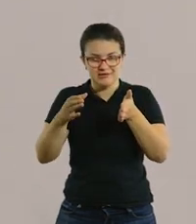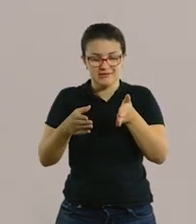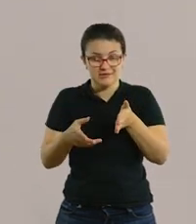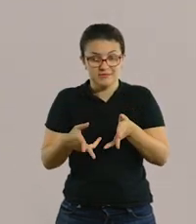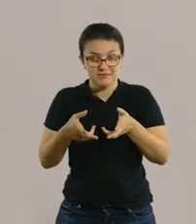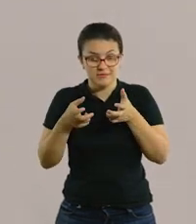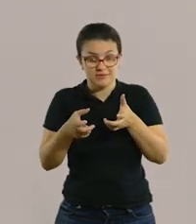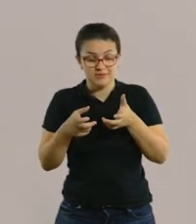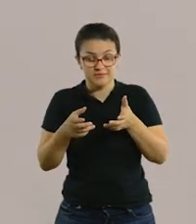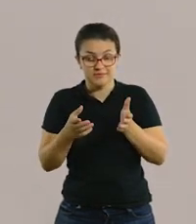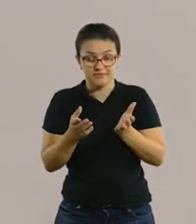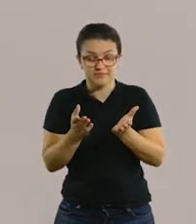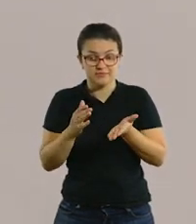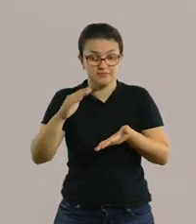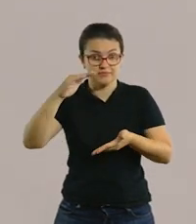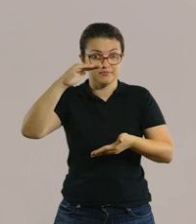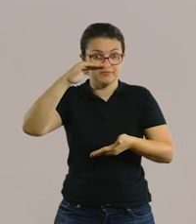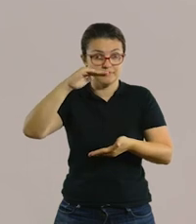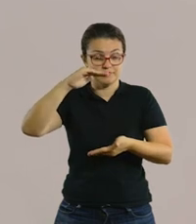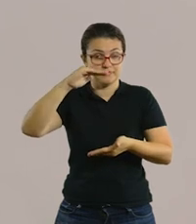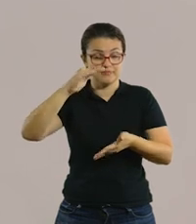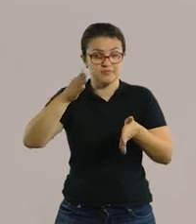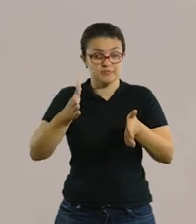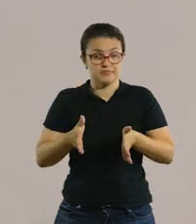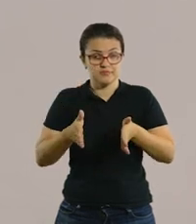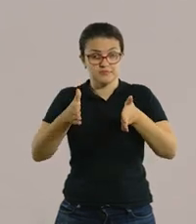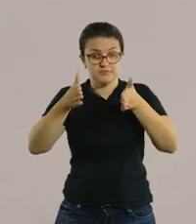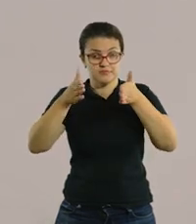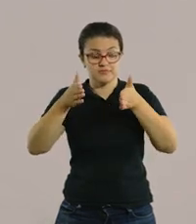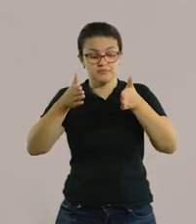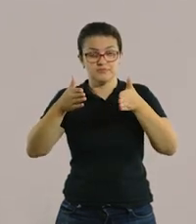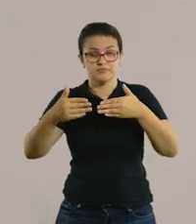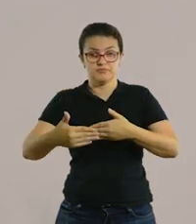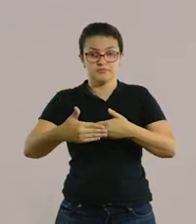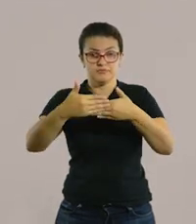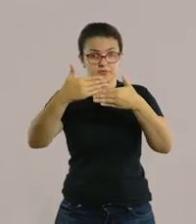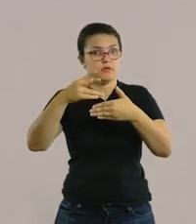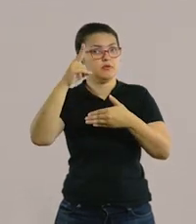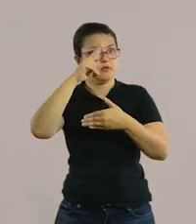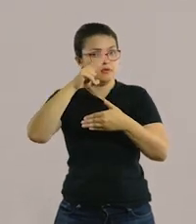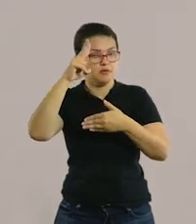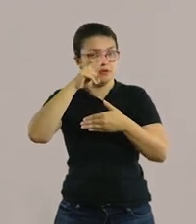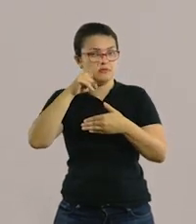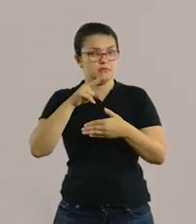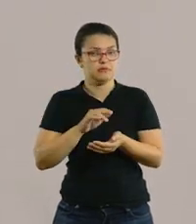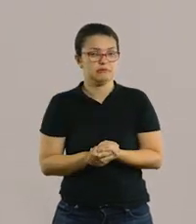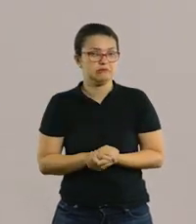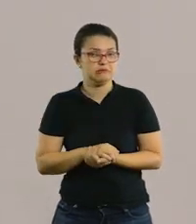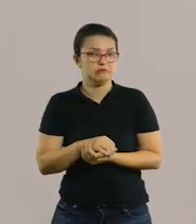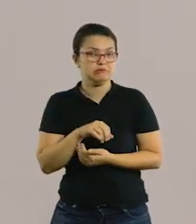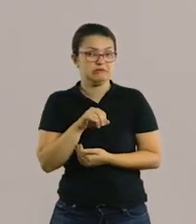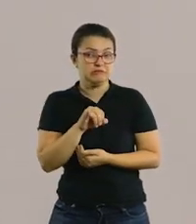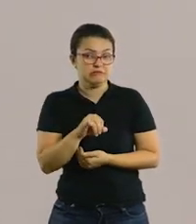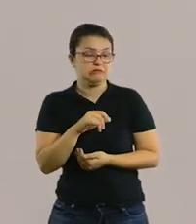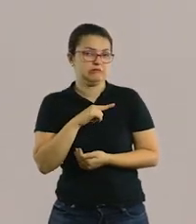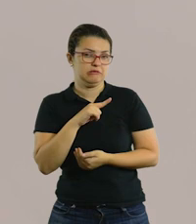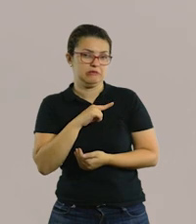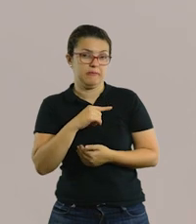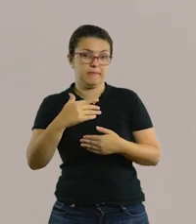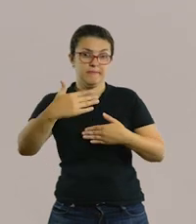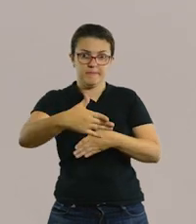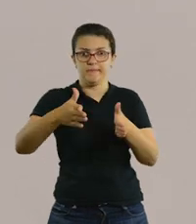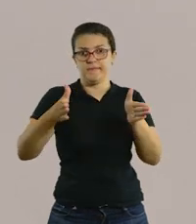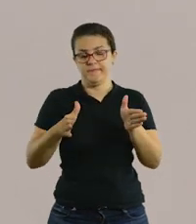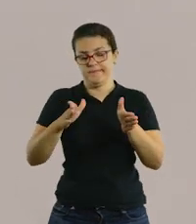observando aqui. Vocês vão pegar a caixa de leite. Não esqueçam de utilizar papelão, se vocês